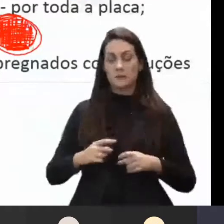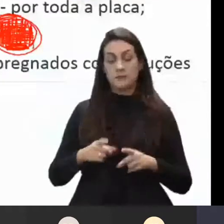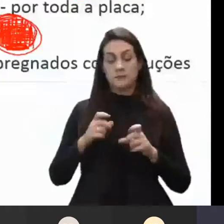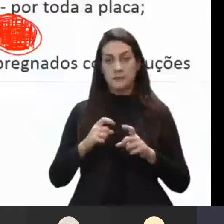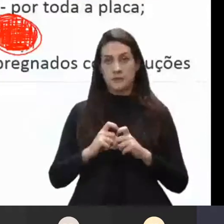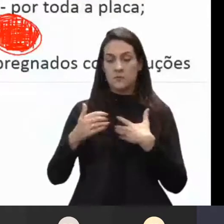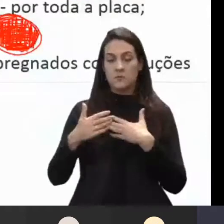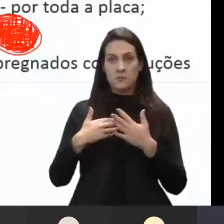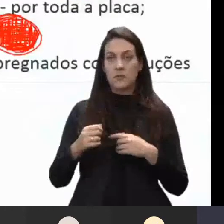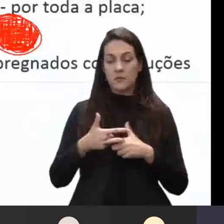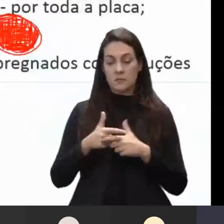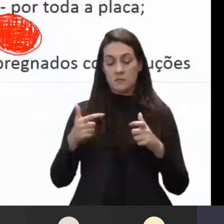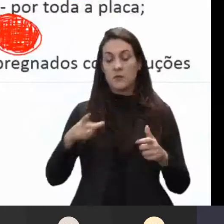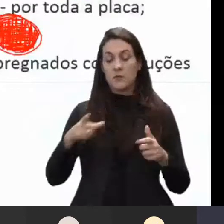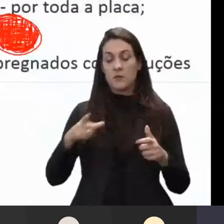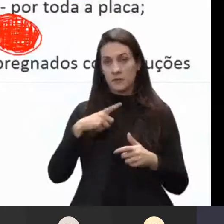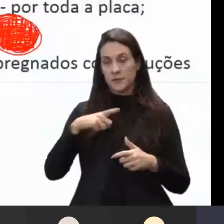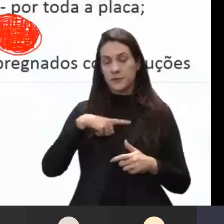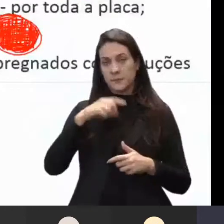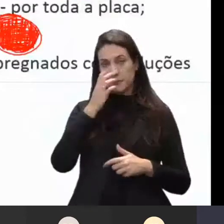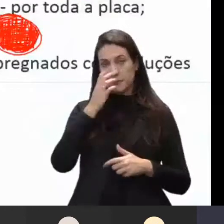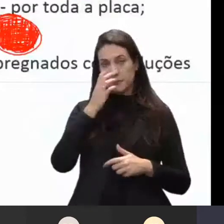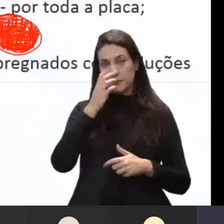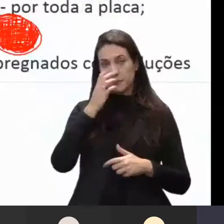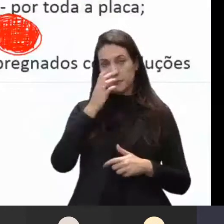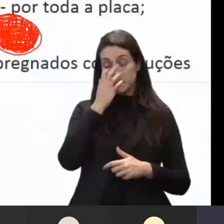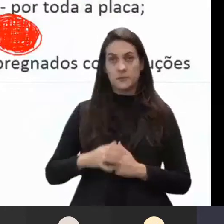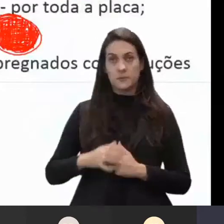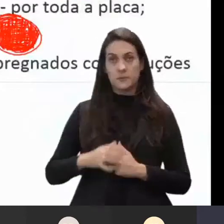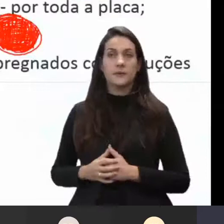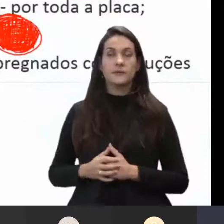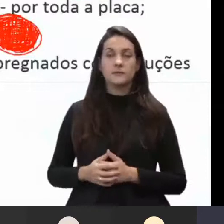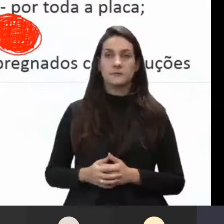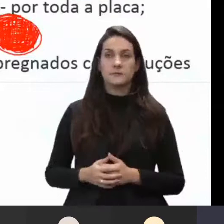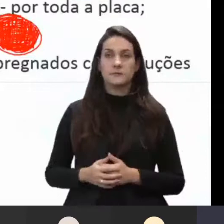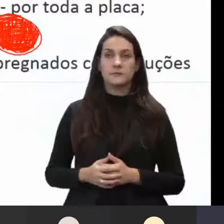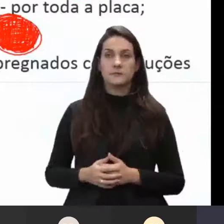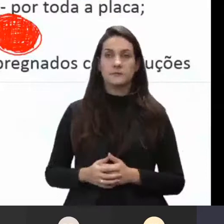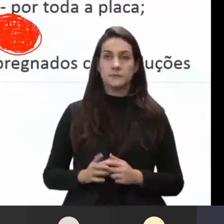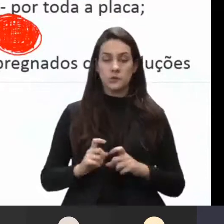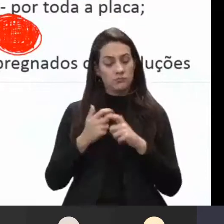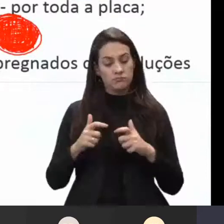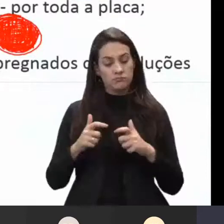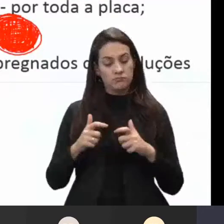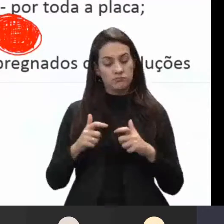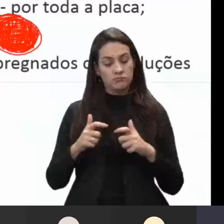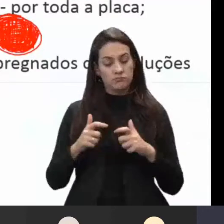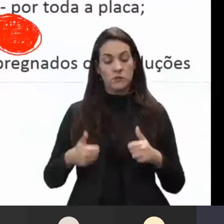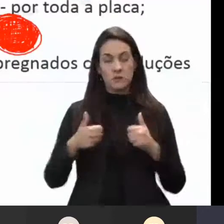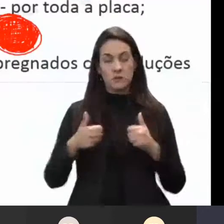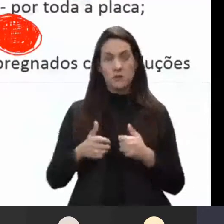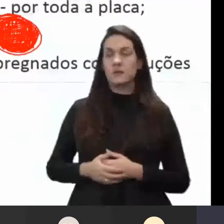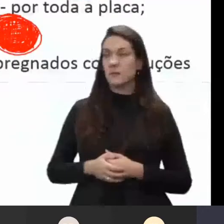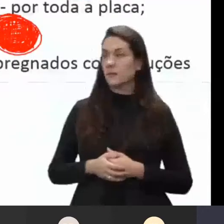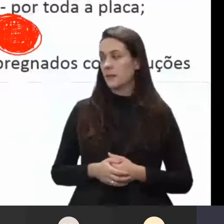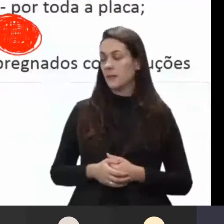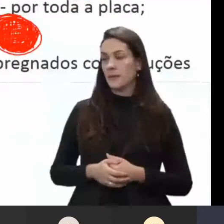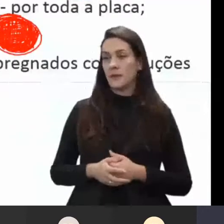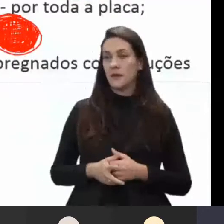de cultura. E aí, então, ela vai ter um crescimento, que nós dizemos um crescimento confluente. É aquele crescimento